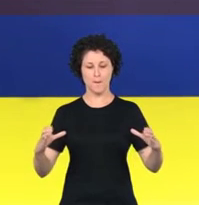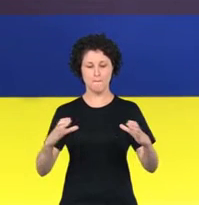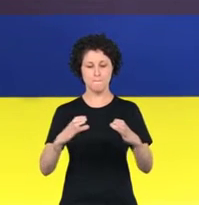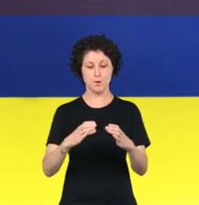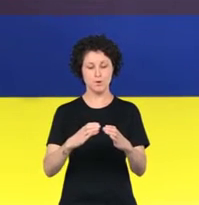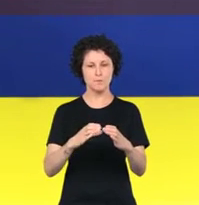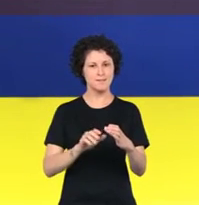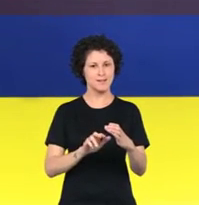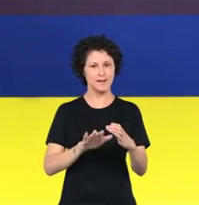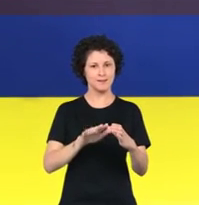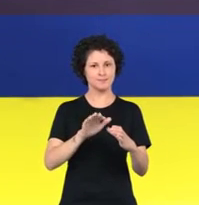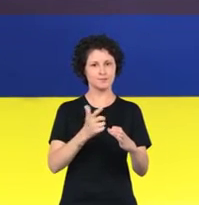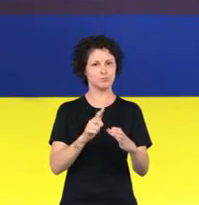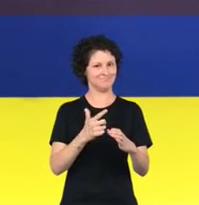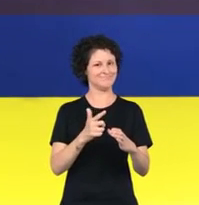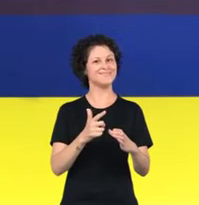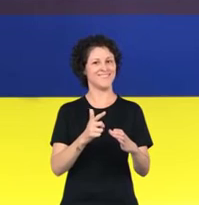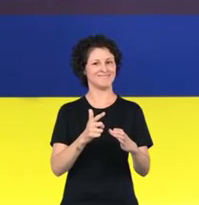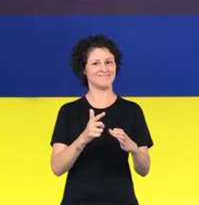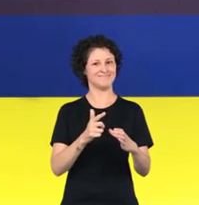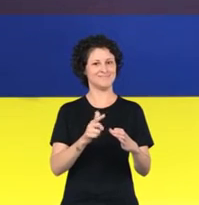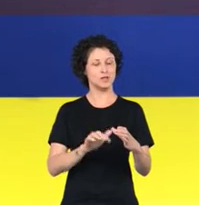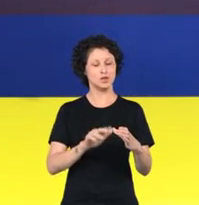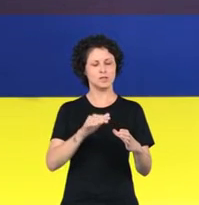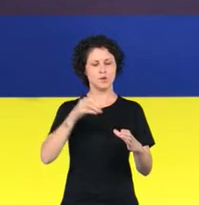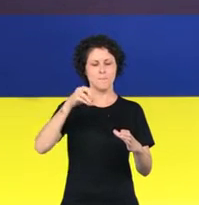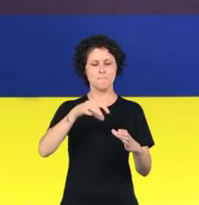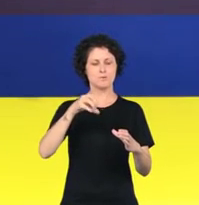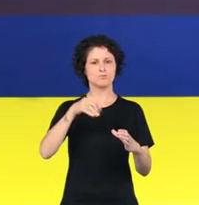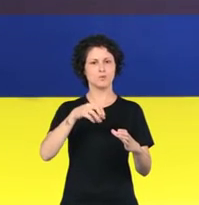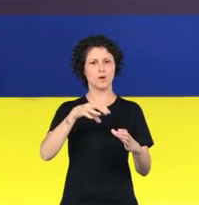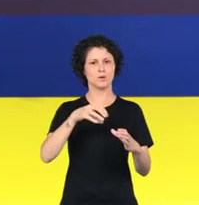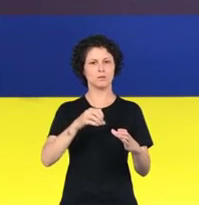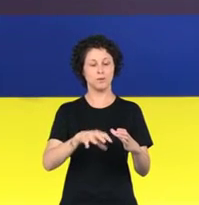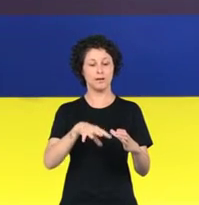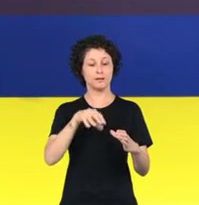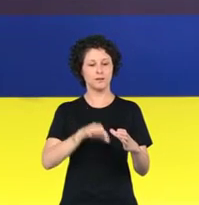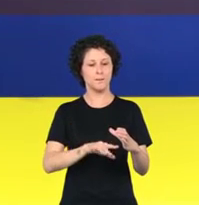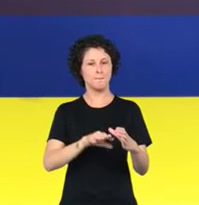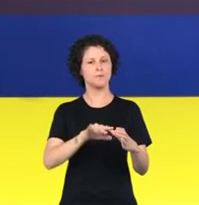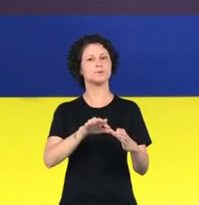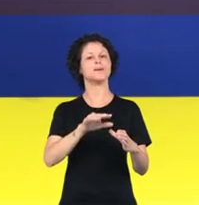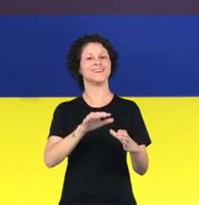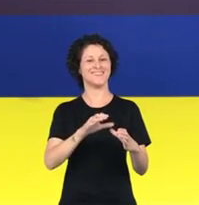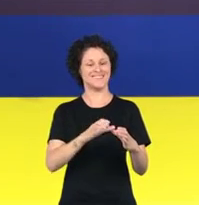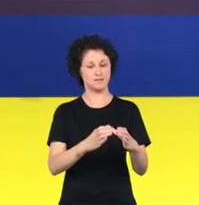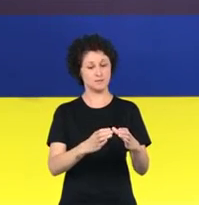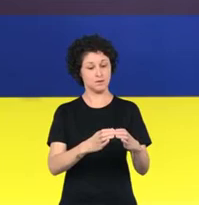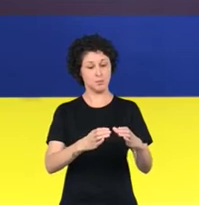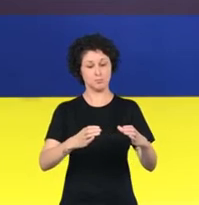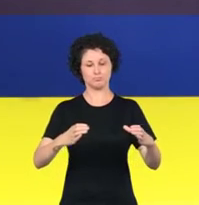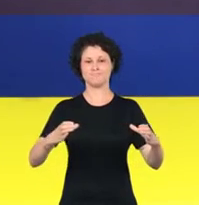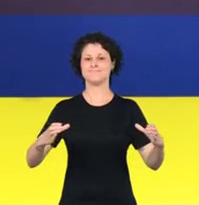que caiba a massa aqui dentro. Aliás, capacidade é a quantidade de líquido, gás e sólido que um